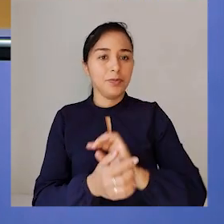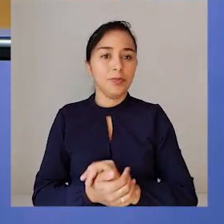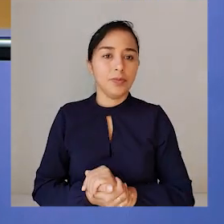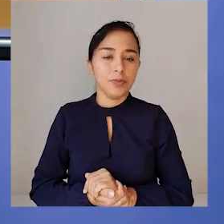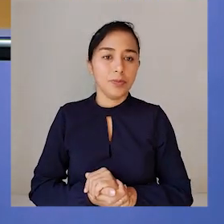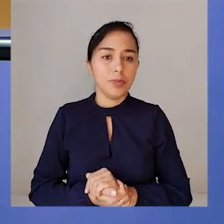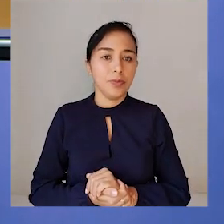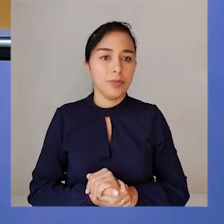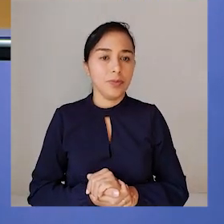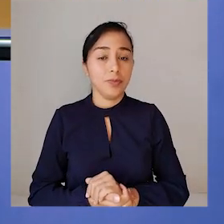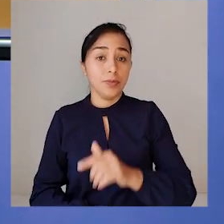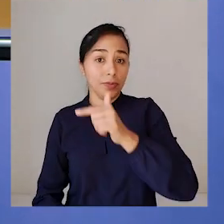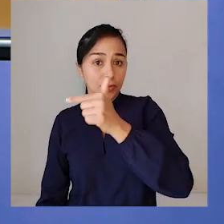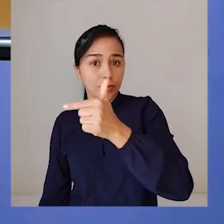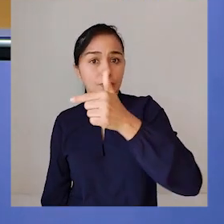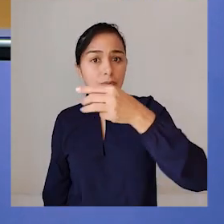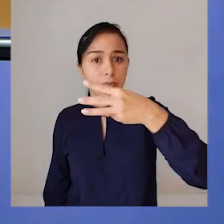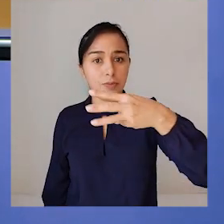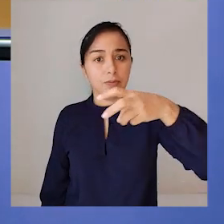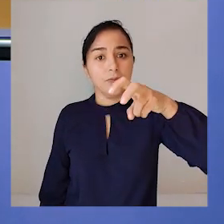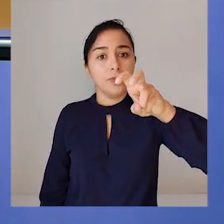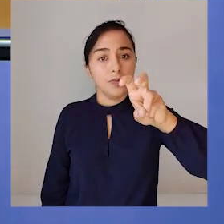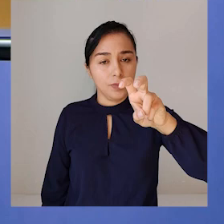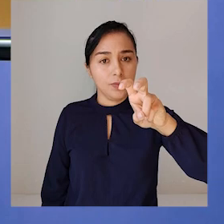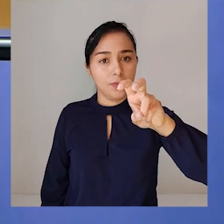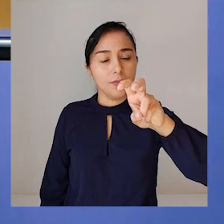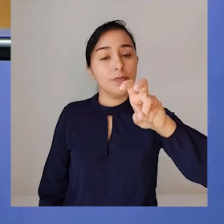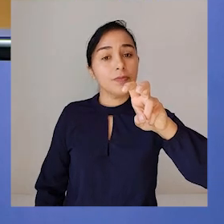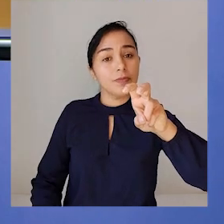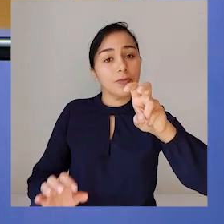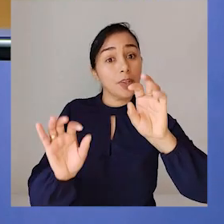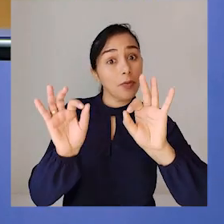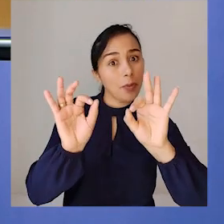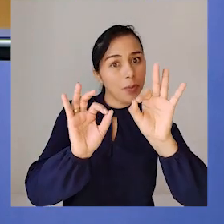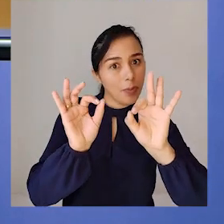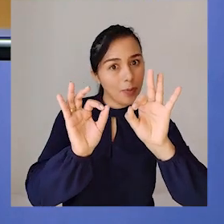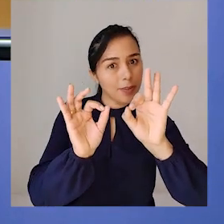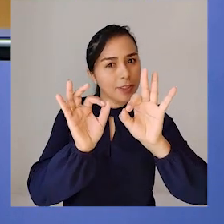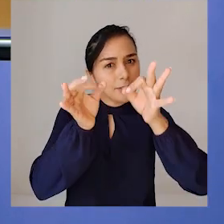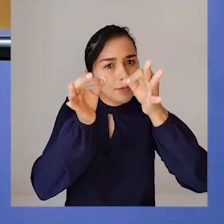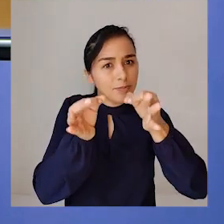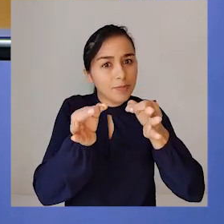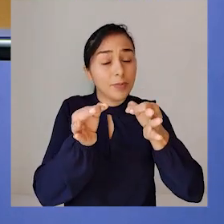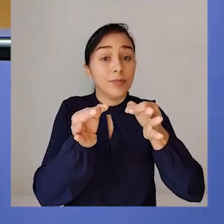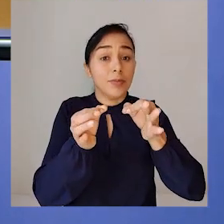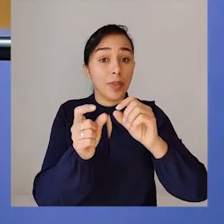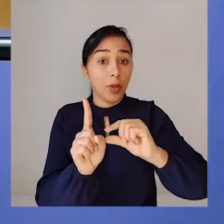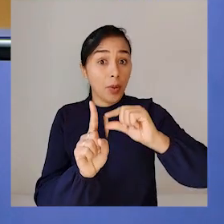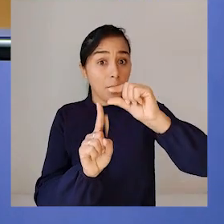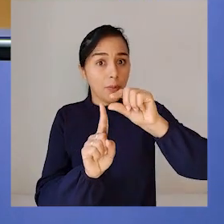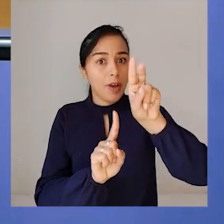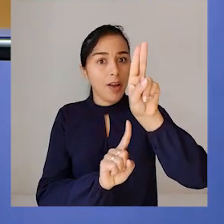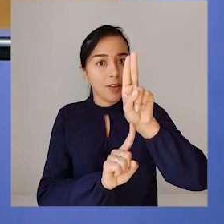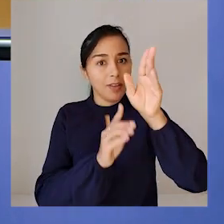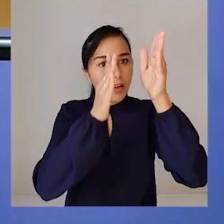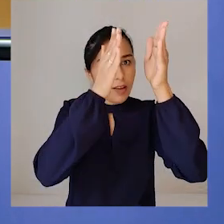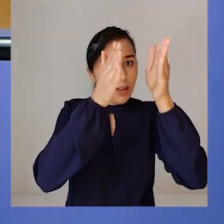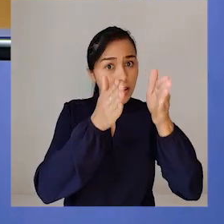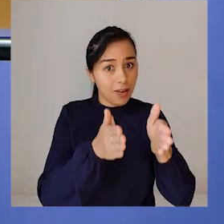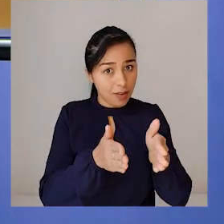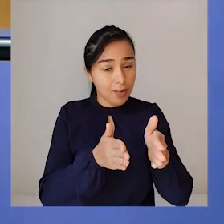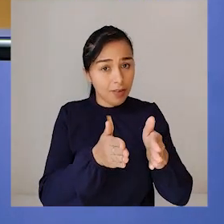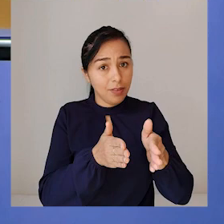então o número 235, que nós vamos distribuir ele começando sempre da unidade. Então vai ficar